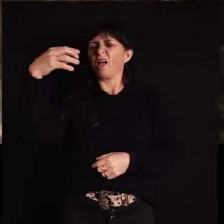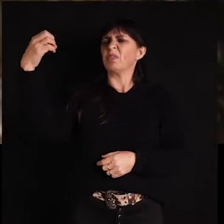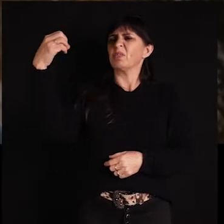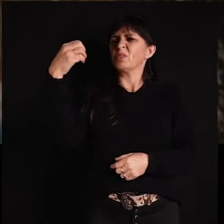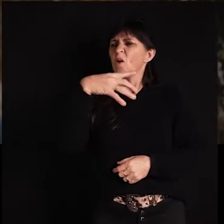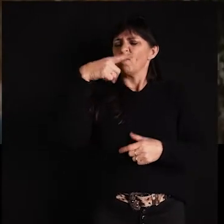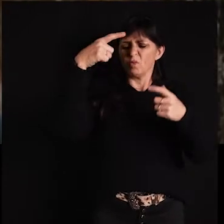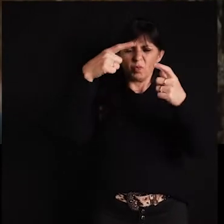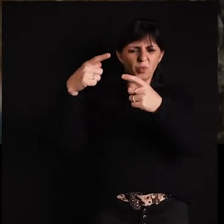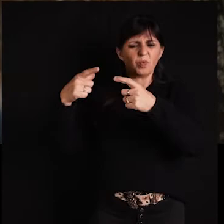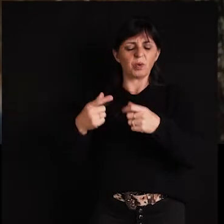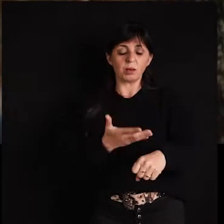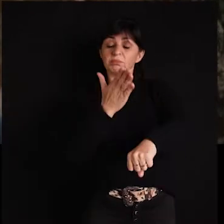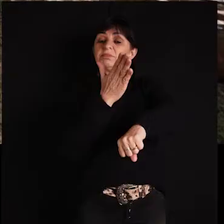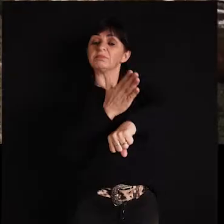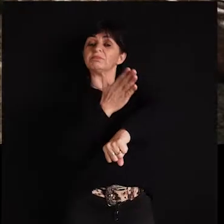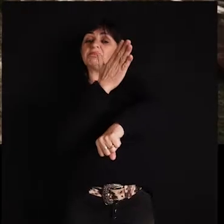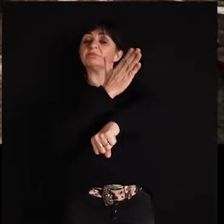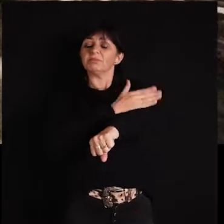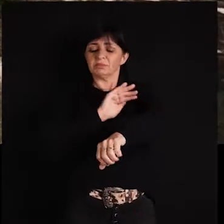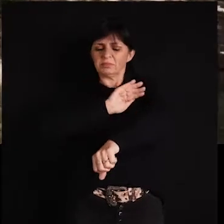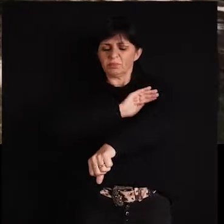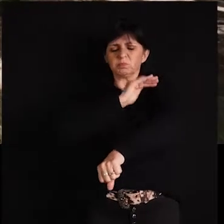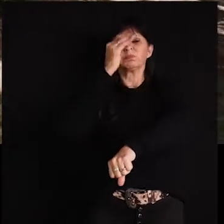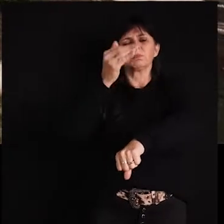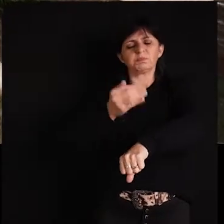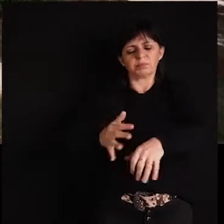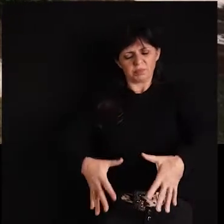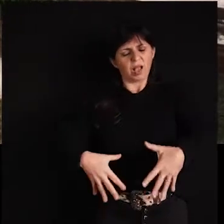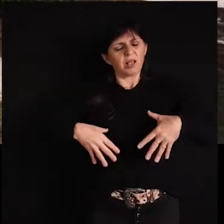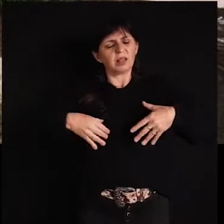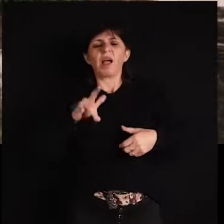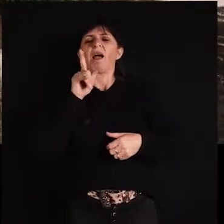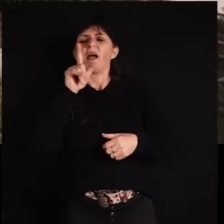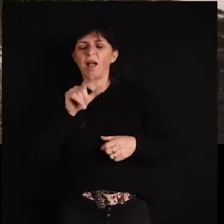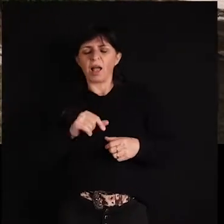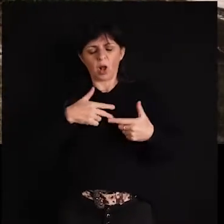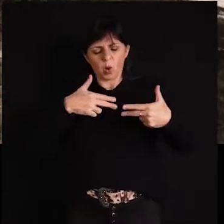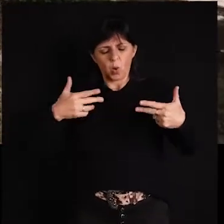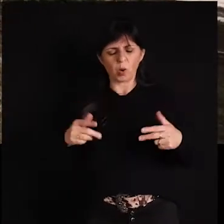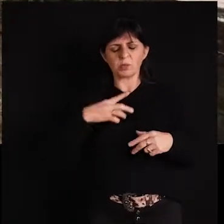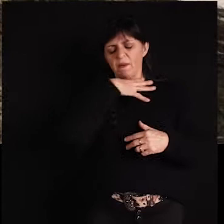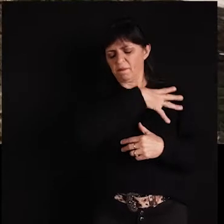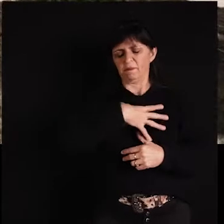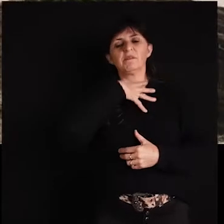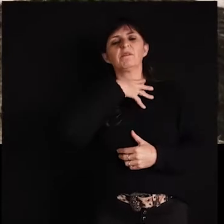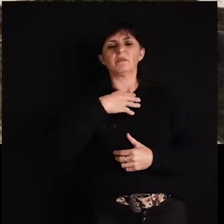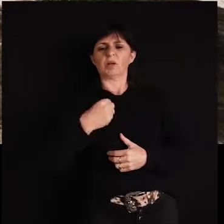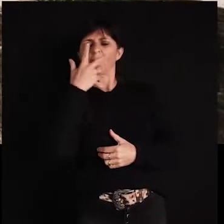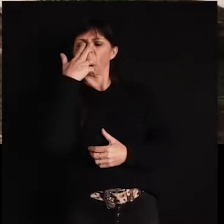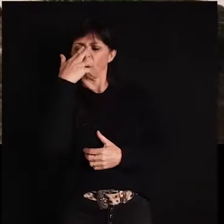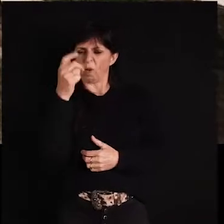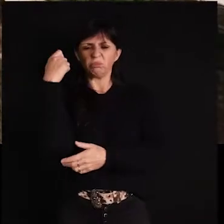Botas, bombacha, costura nova, a guaiaca reforçada e o lenço da cor que